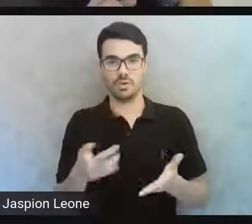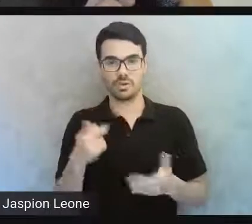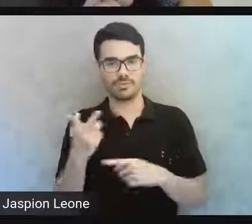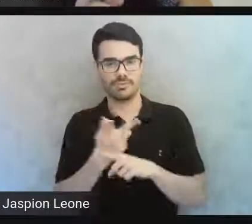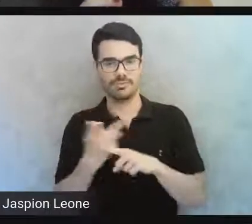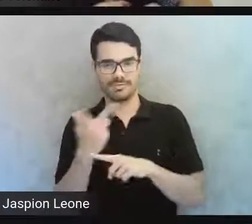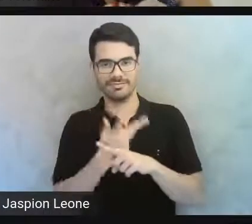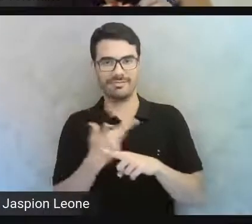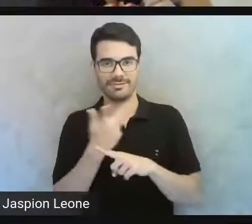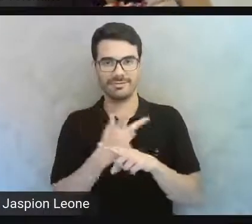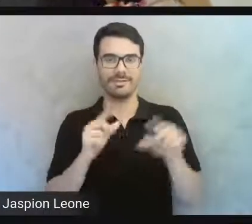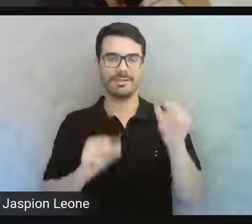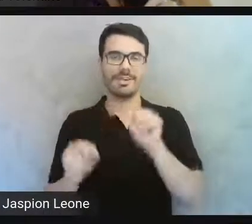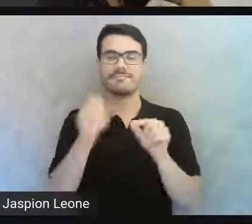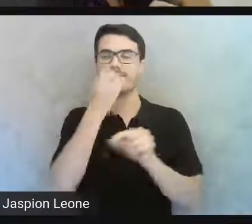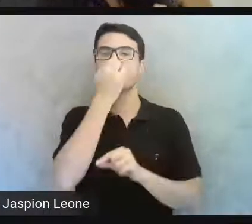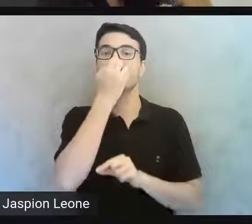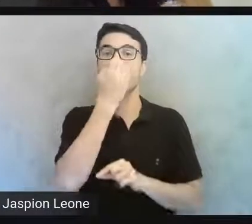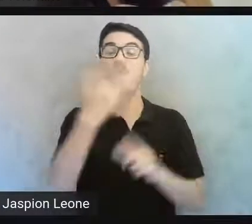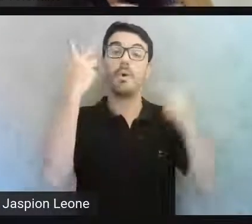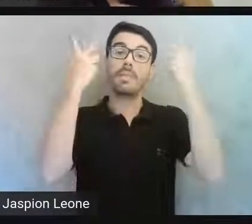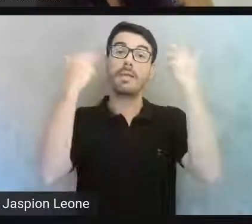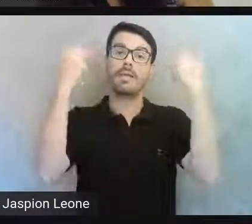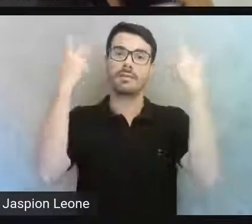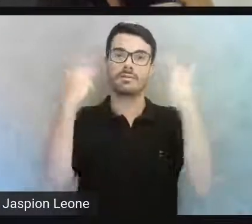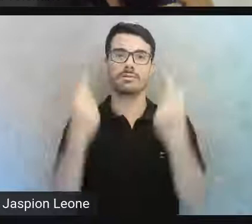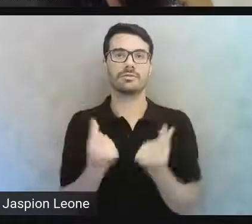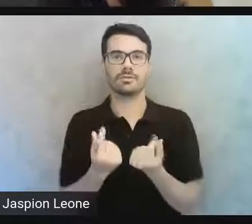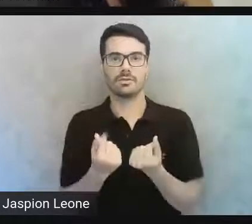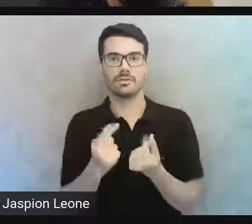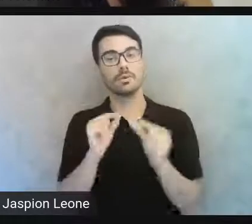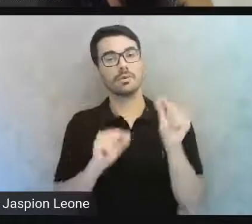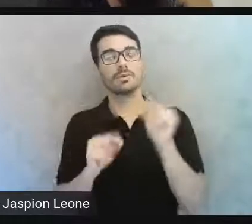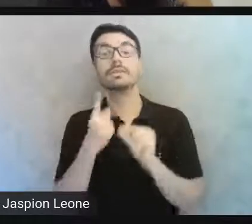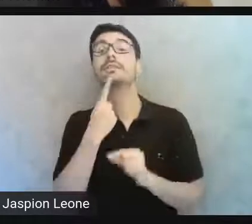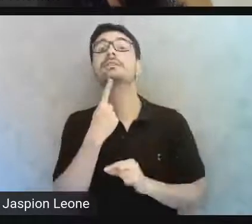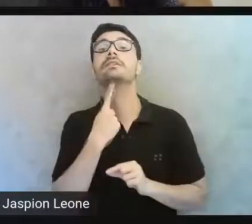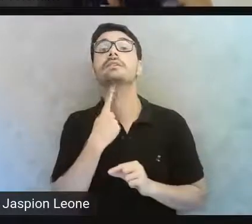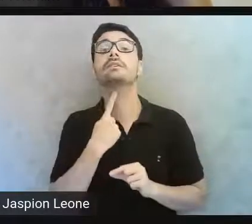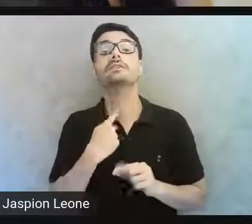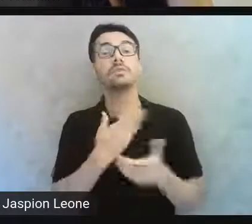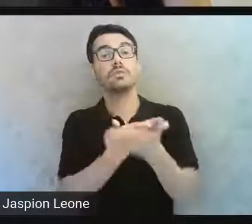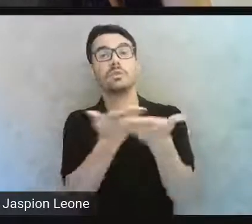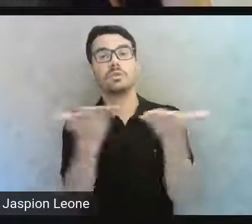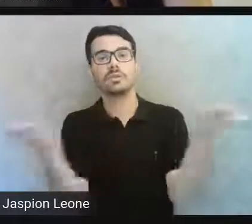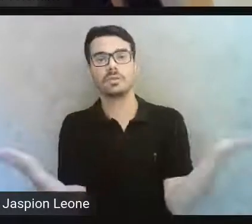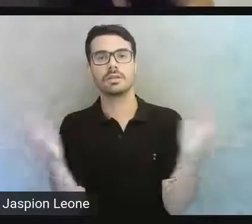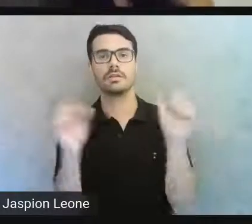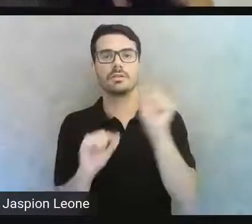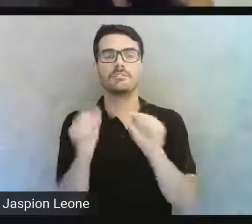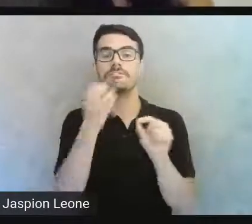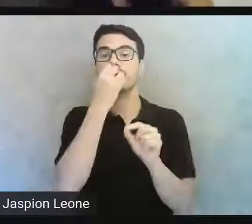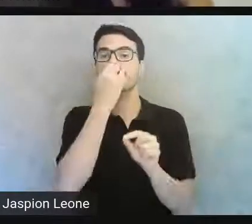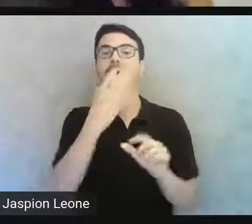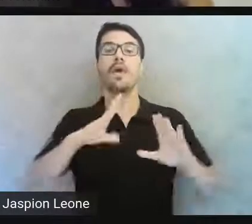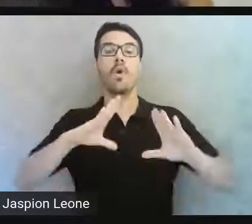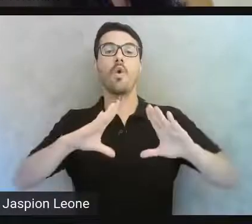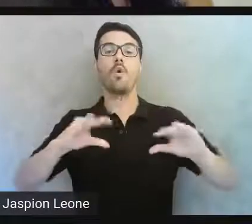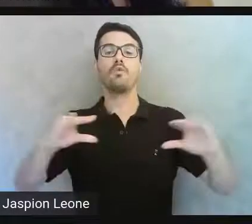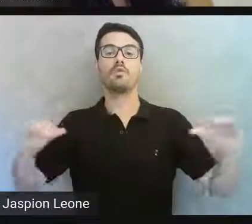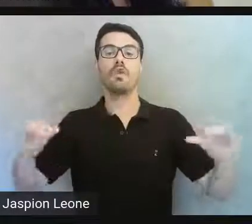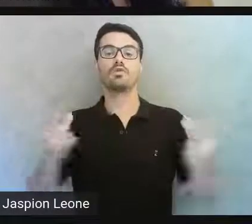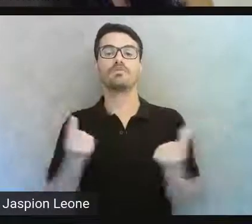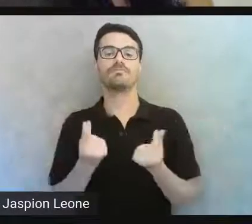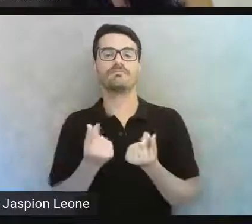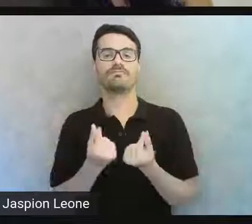é bem-estar financeiro, né? Então, o que eu desejo do fundo do coração para cada um de vocês é isso, que vocês tenham bem-estar financeiro.